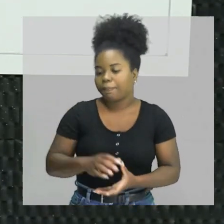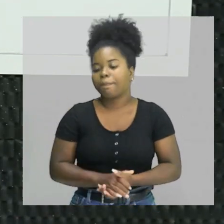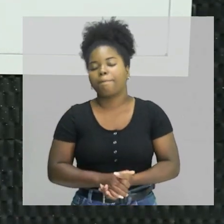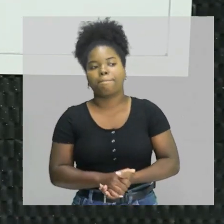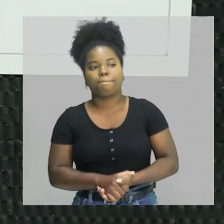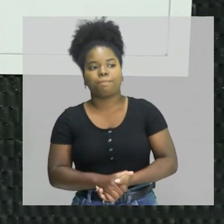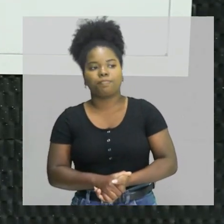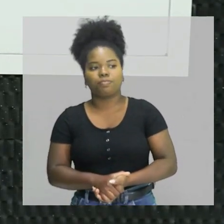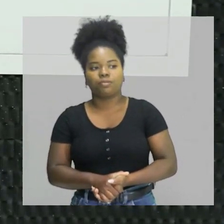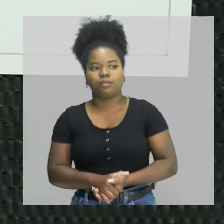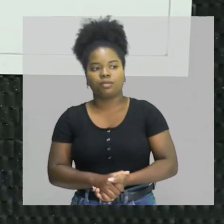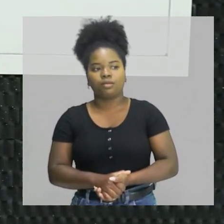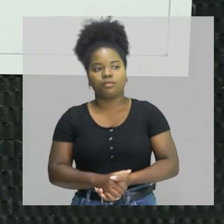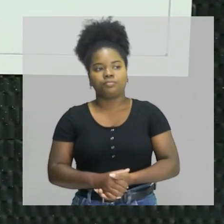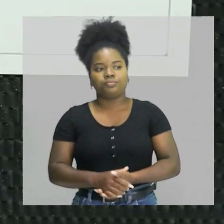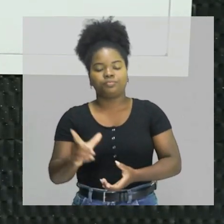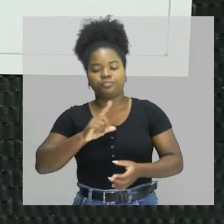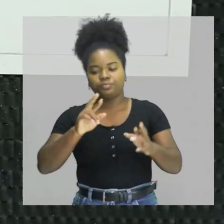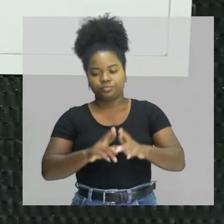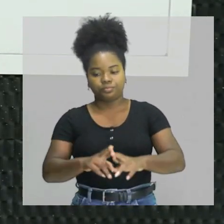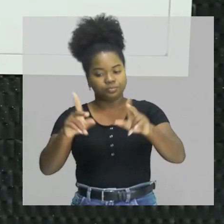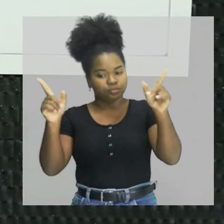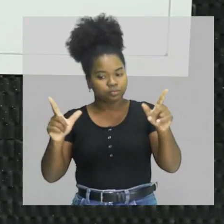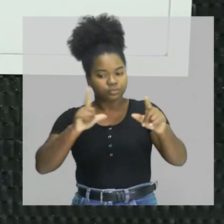que tem que existir uma diferença de